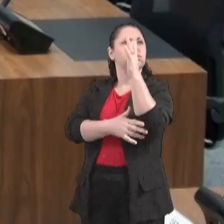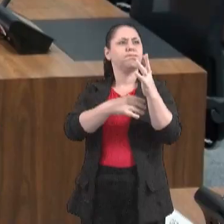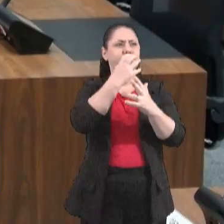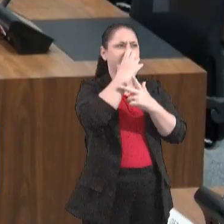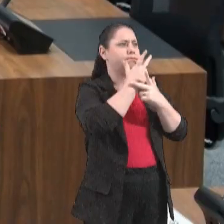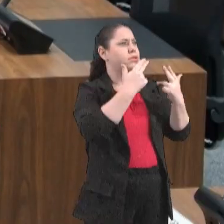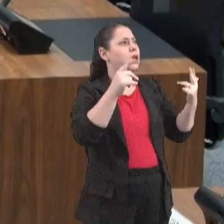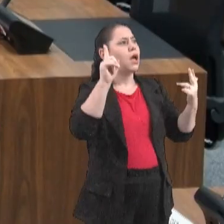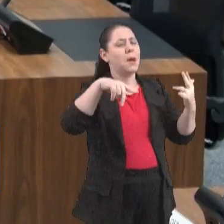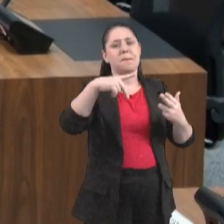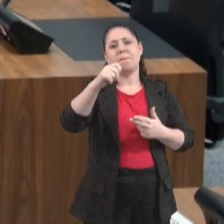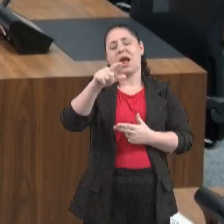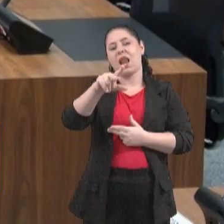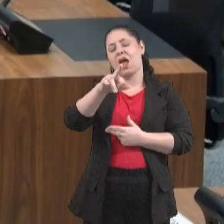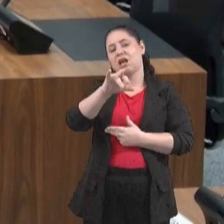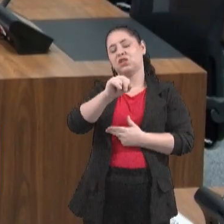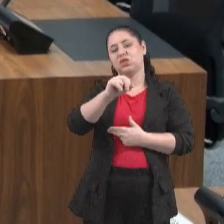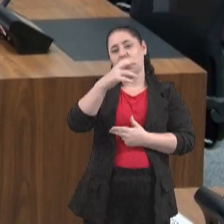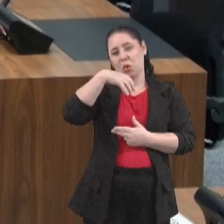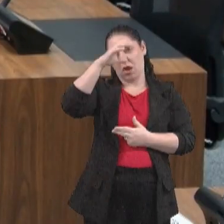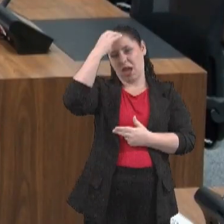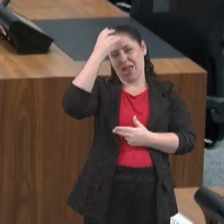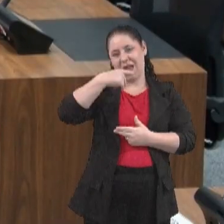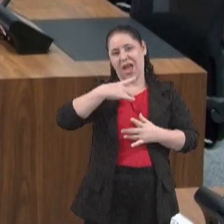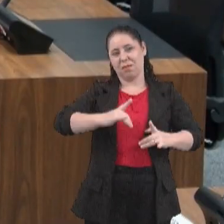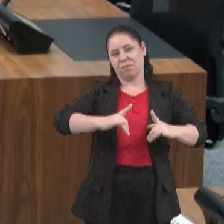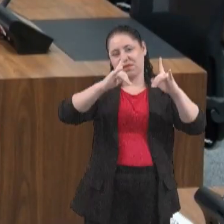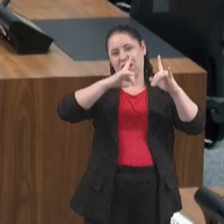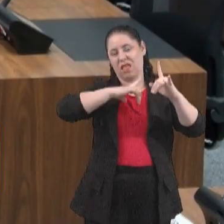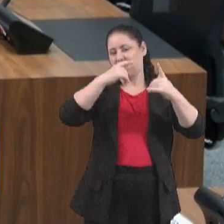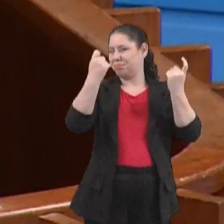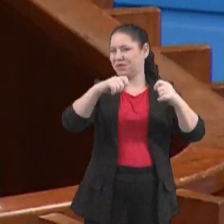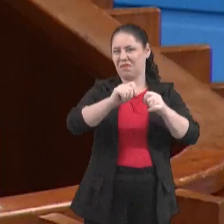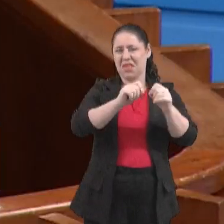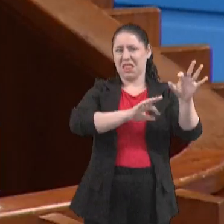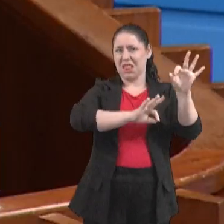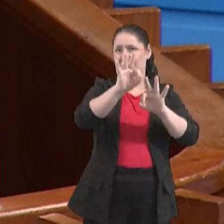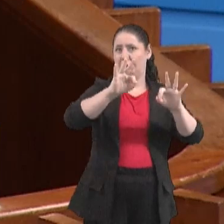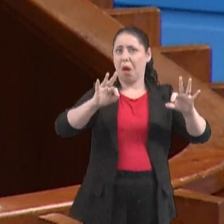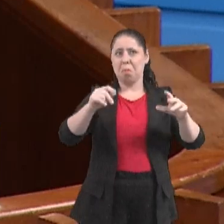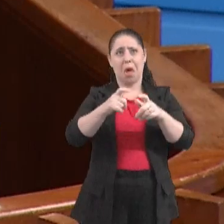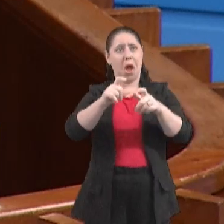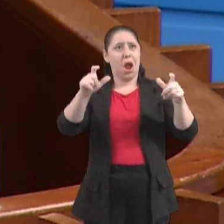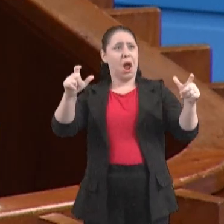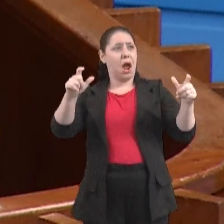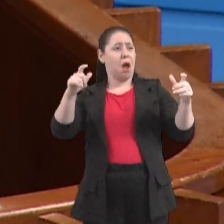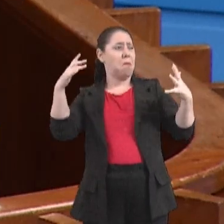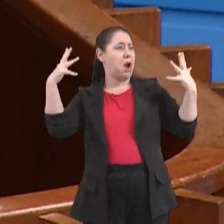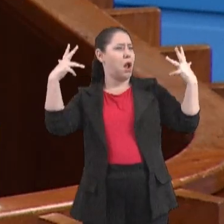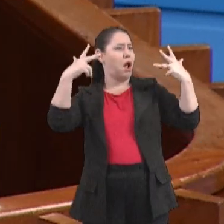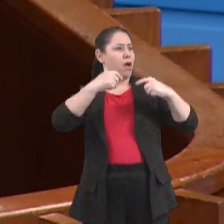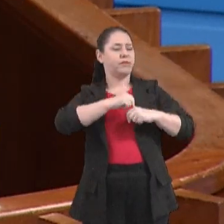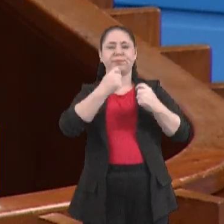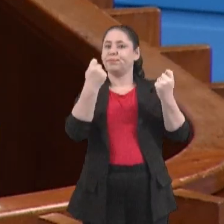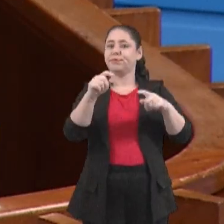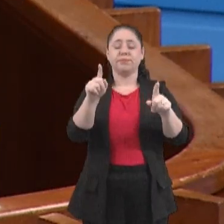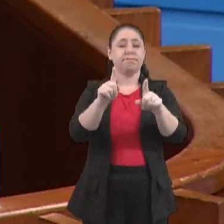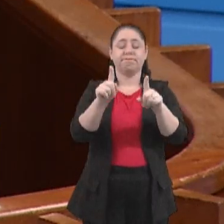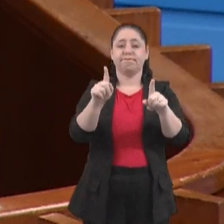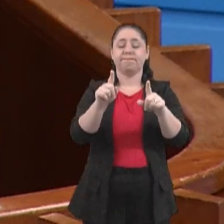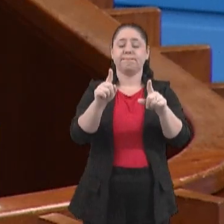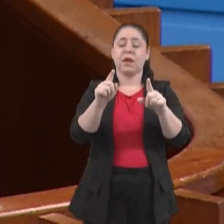Esse é o palácio. Nós temos um palácio natural, não precisa fazer palácio nenhum aqui. Então, eu farei